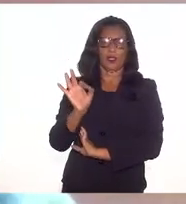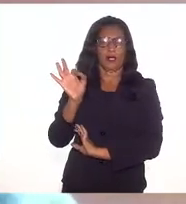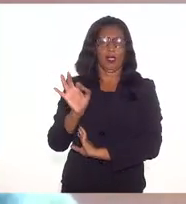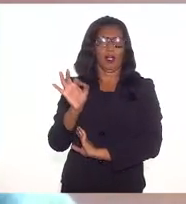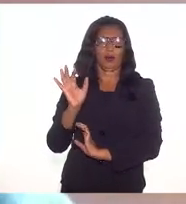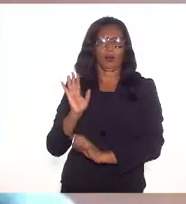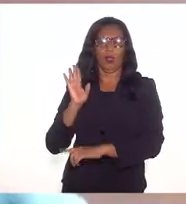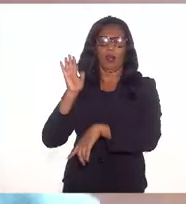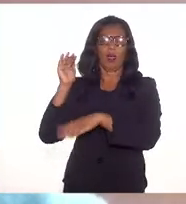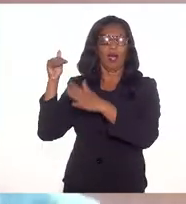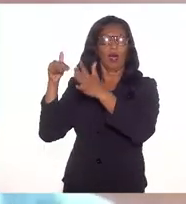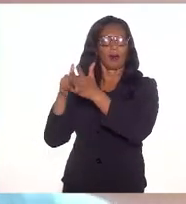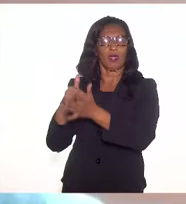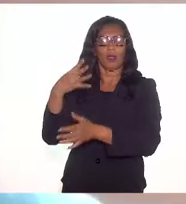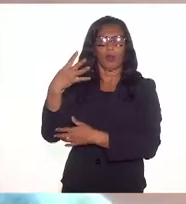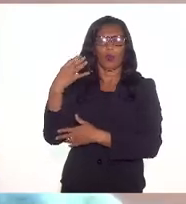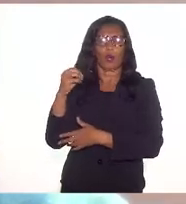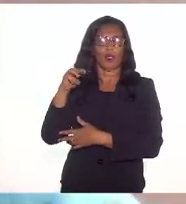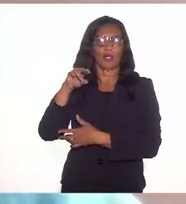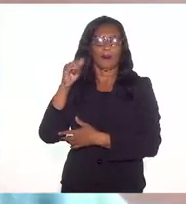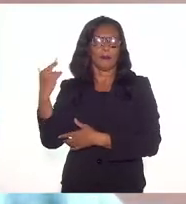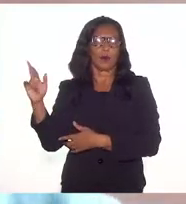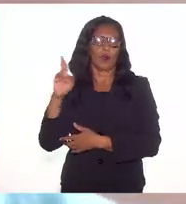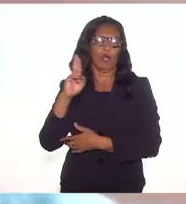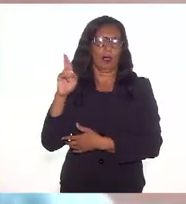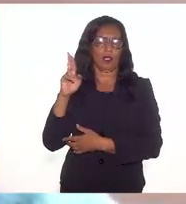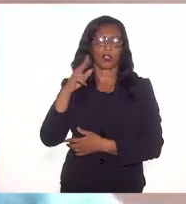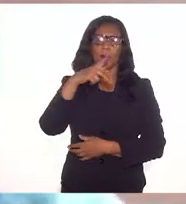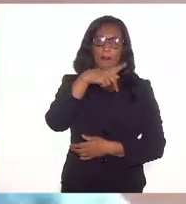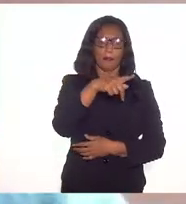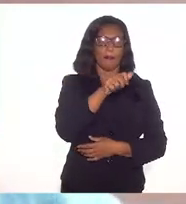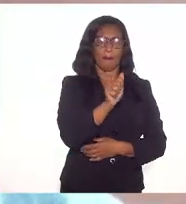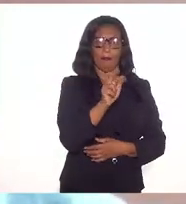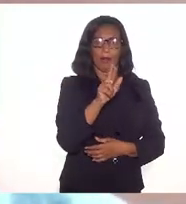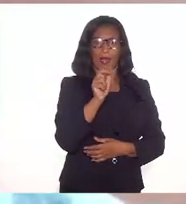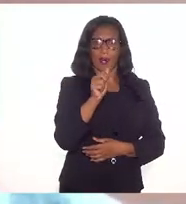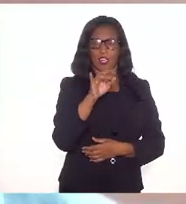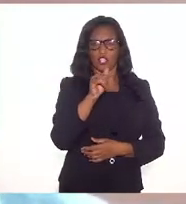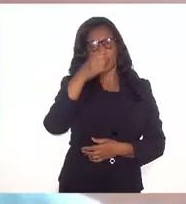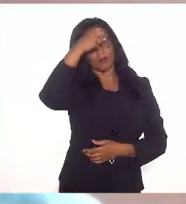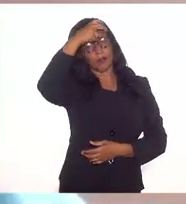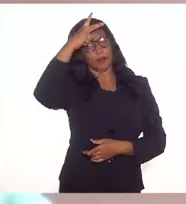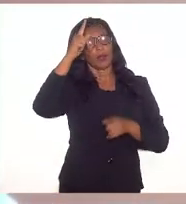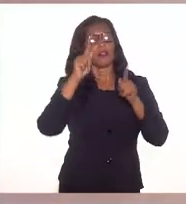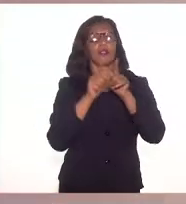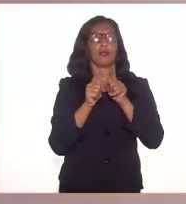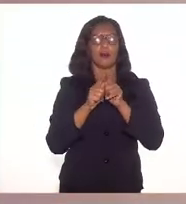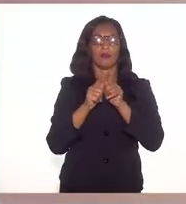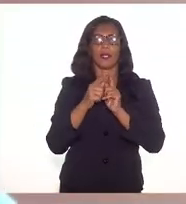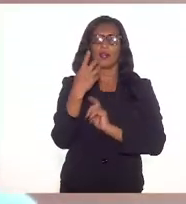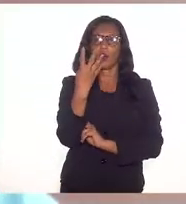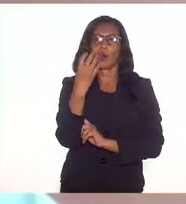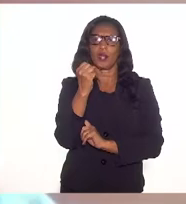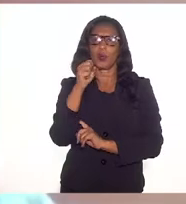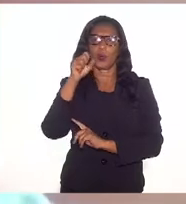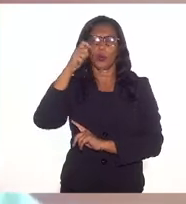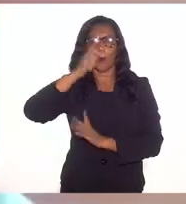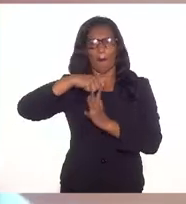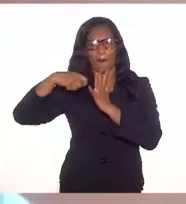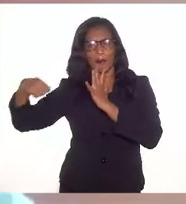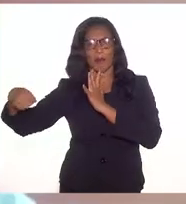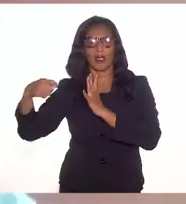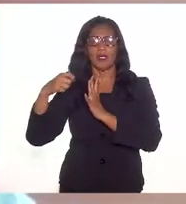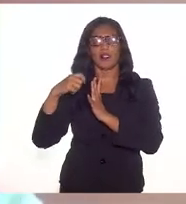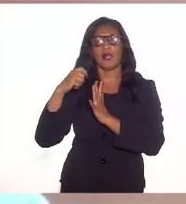até R$ 40.000. O Recomeçar Paraty, ele tem as mesmas condições de prazo, né, 48 meses, carência de até 8 meses, taxas a